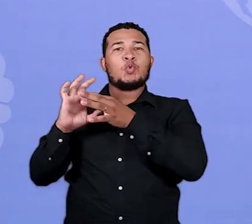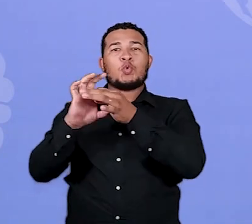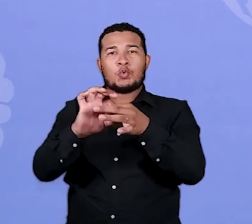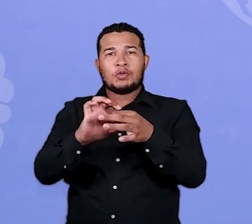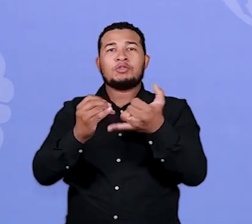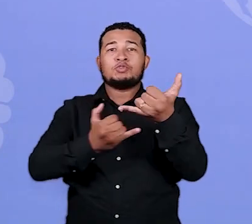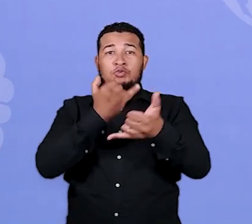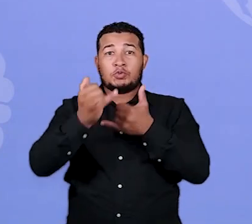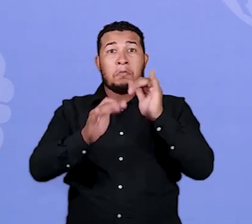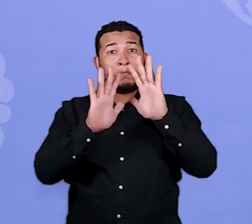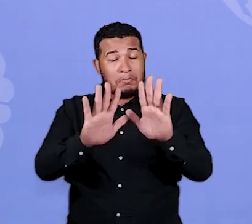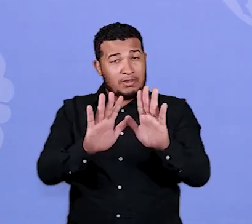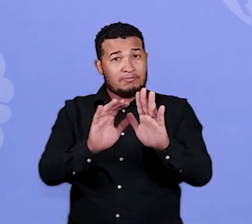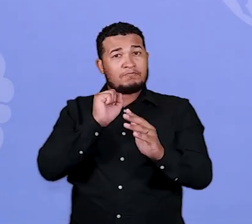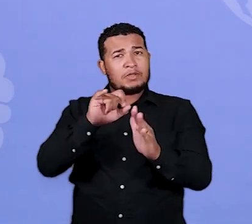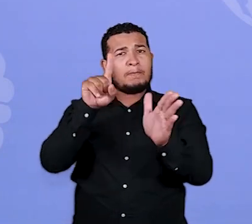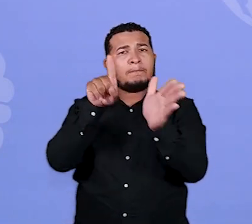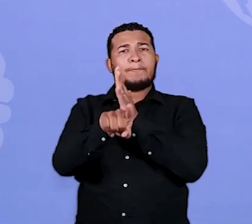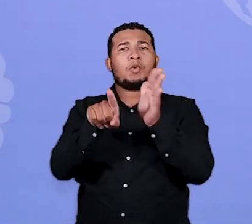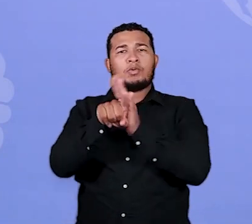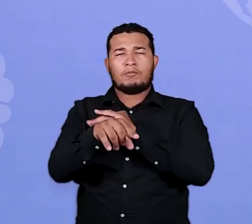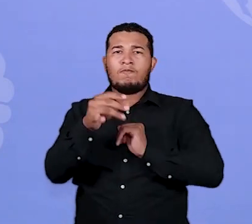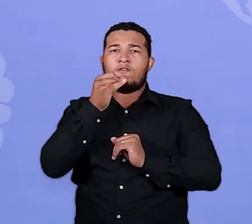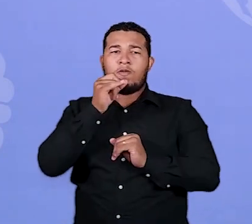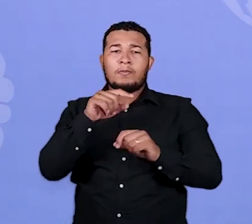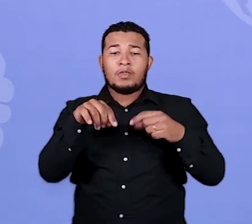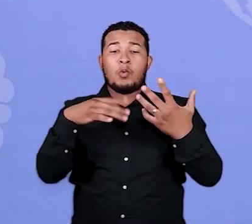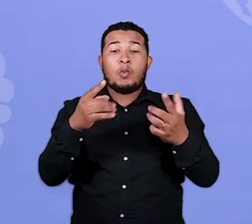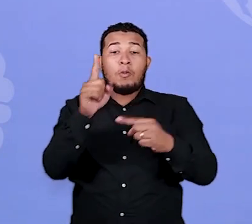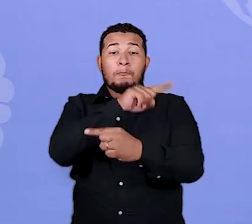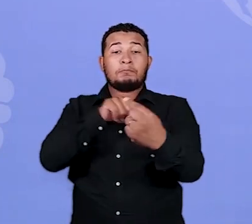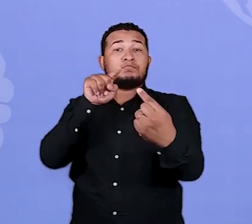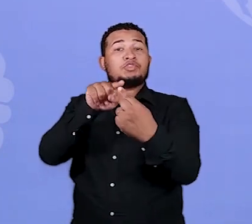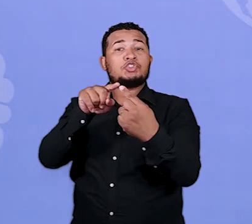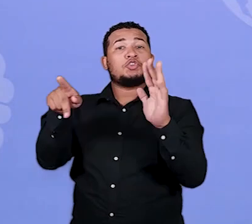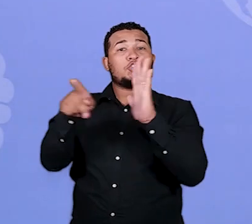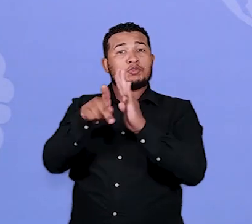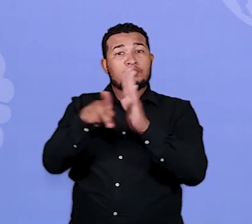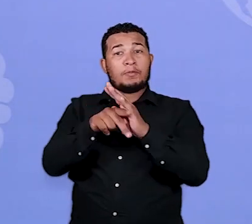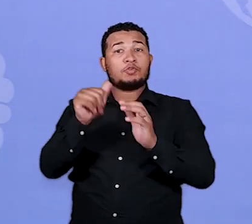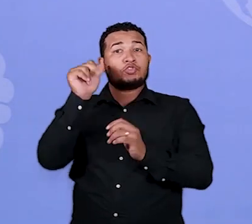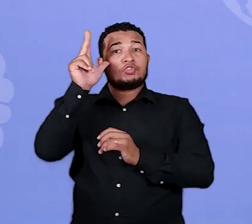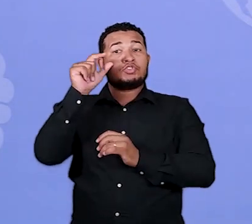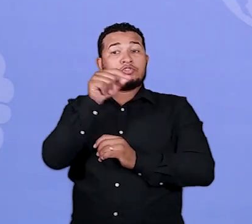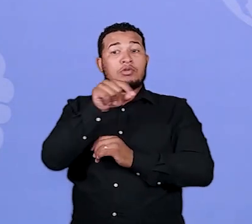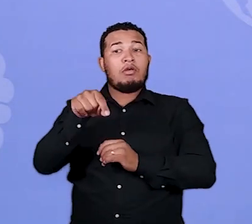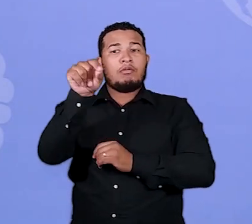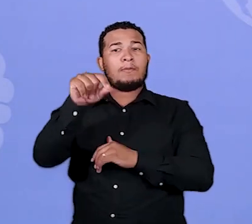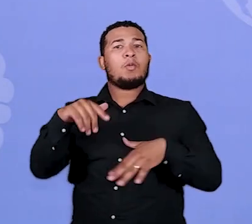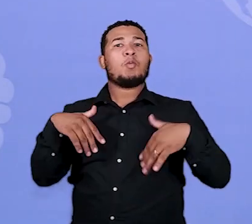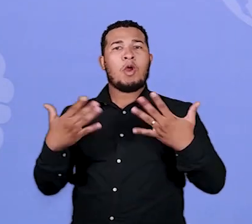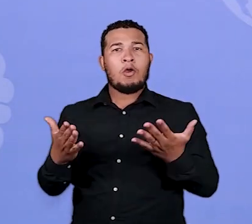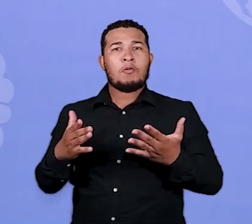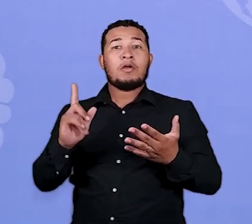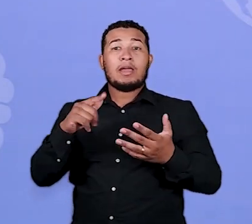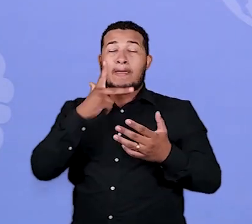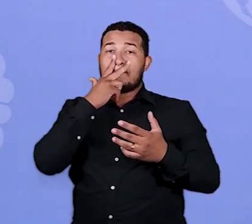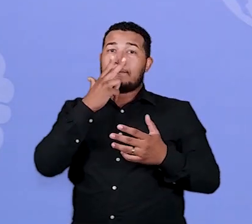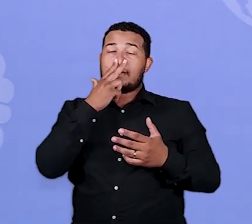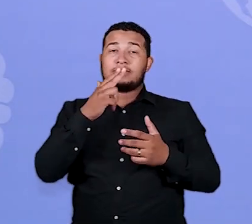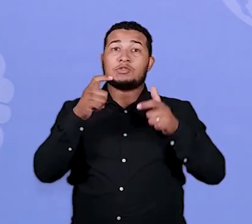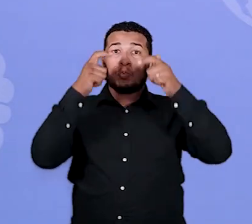jogo, dentro do contexto. Mas se for perguntar para você, se fosse cair na prova, qual o objetivo do jogo de xadrez,